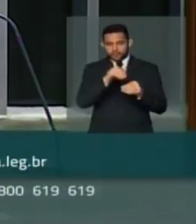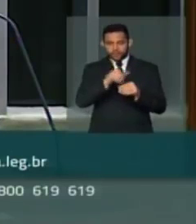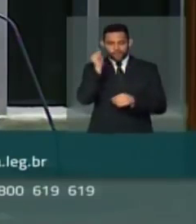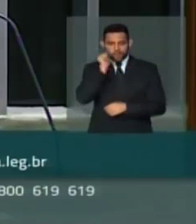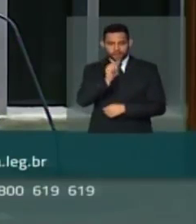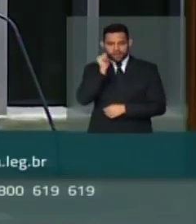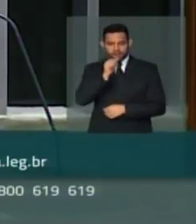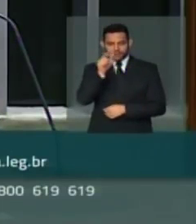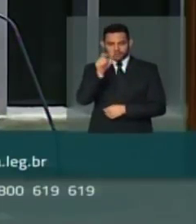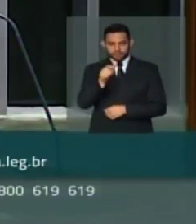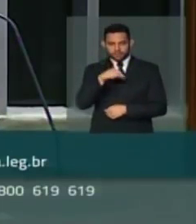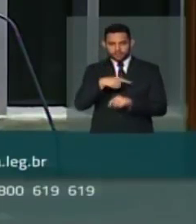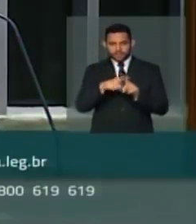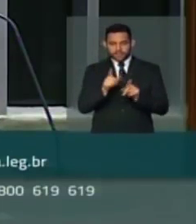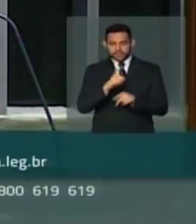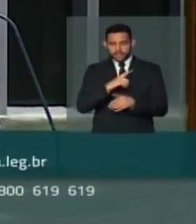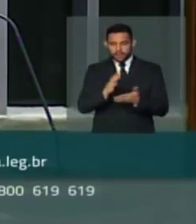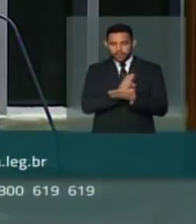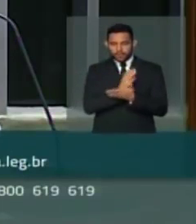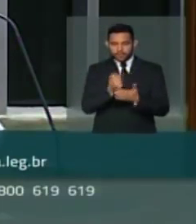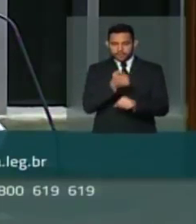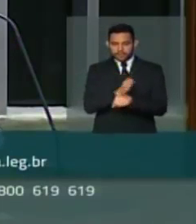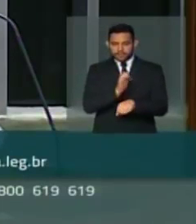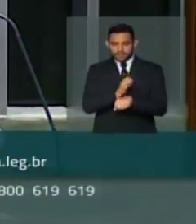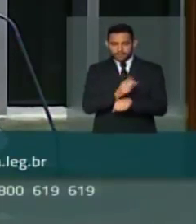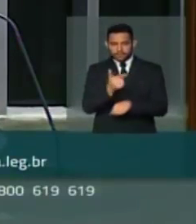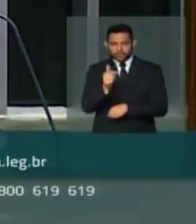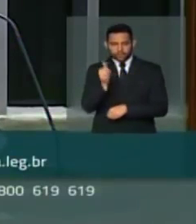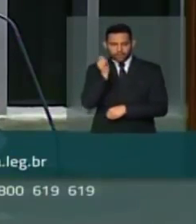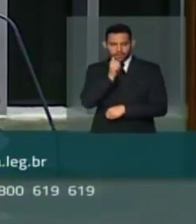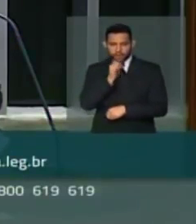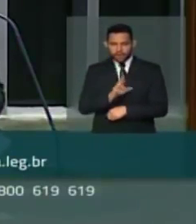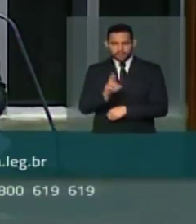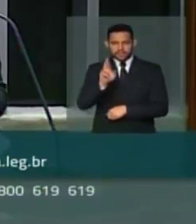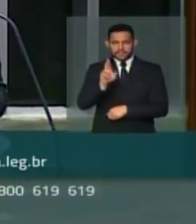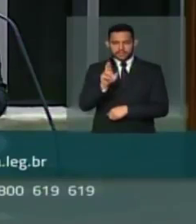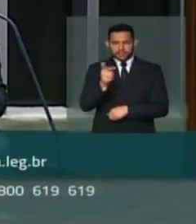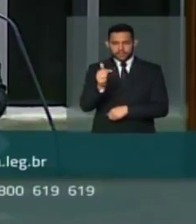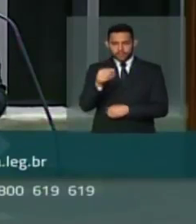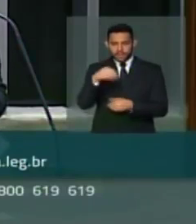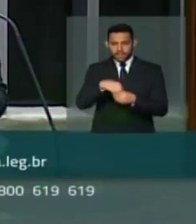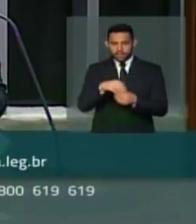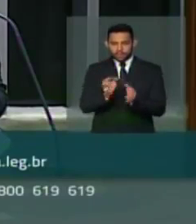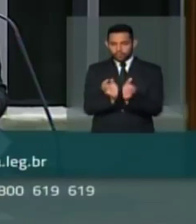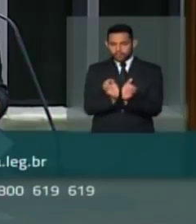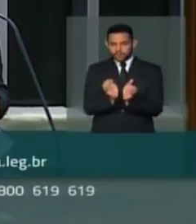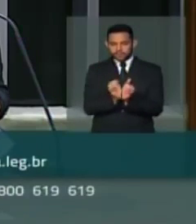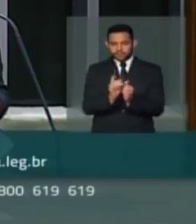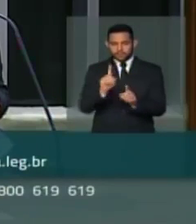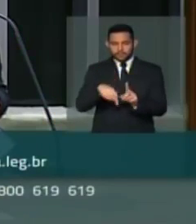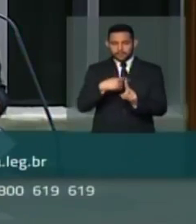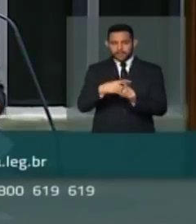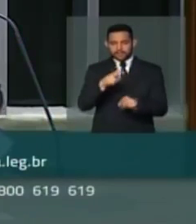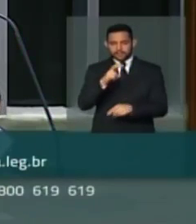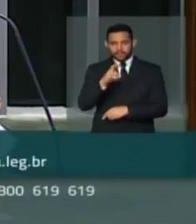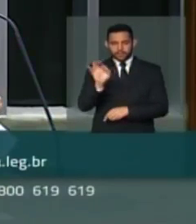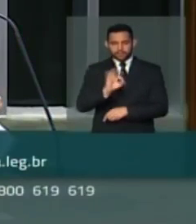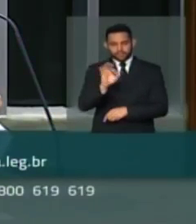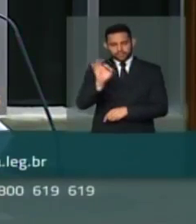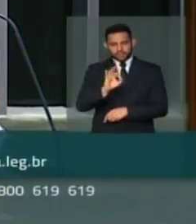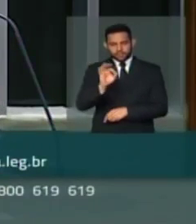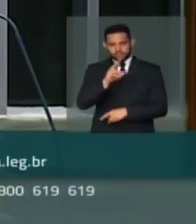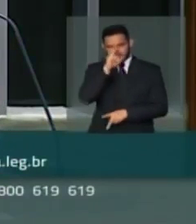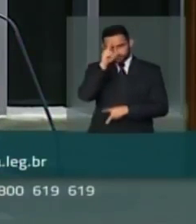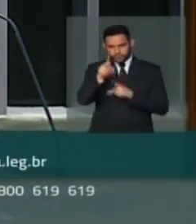mulheres, mas nós temos estados que não têm nenhuma representação feminina. Somos mais de 50%